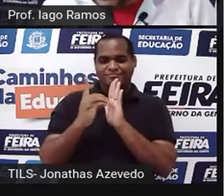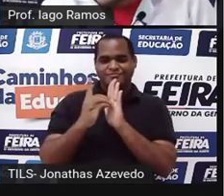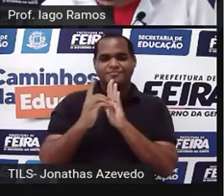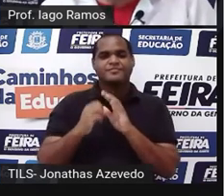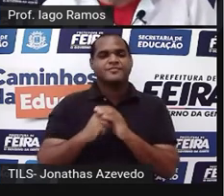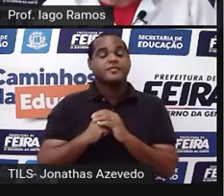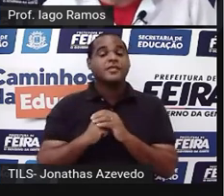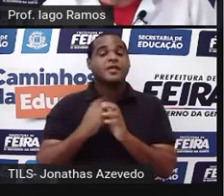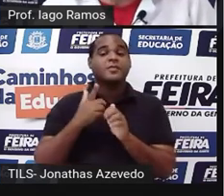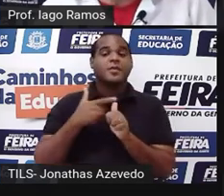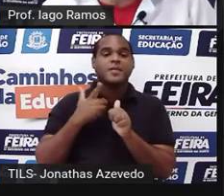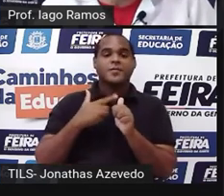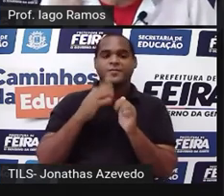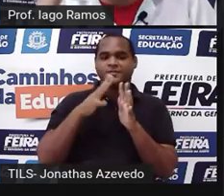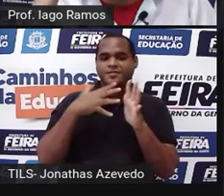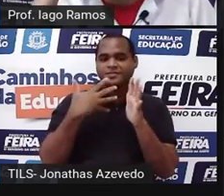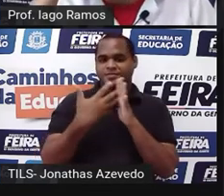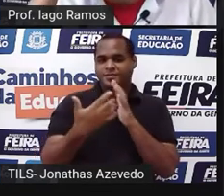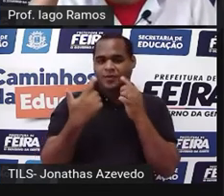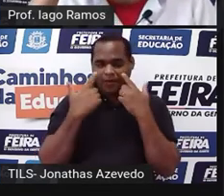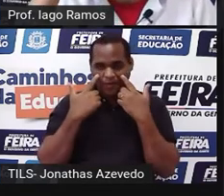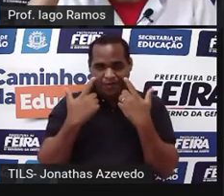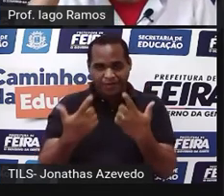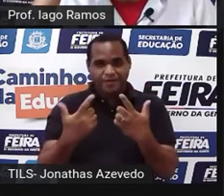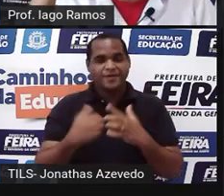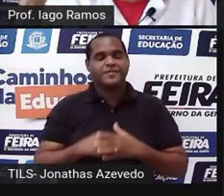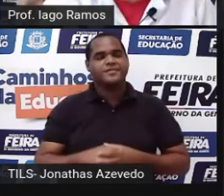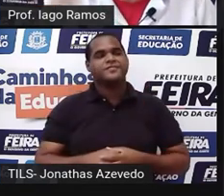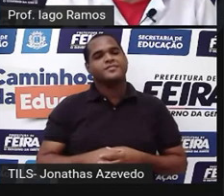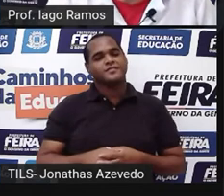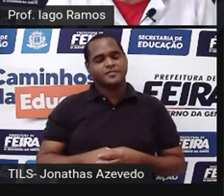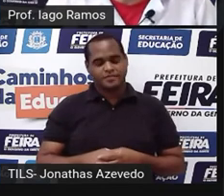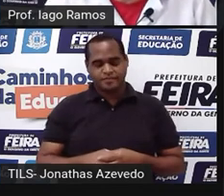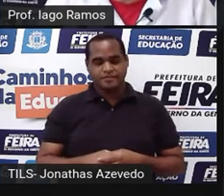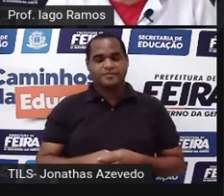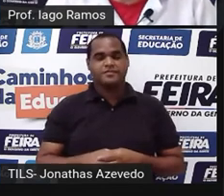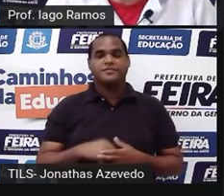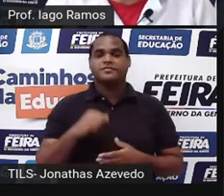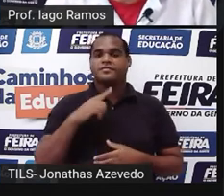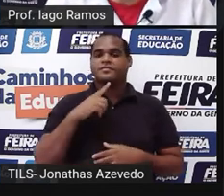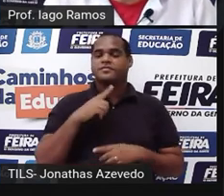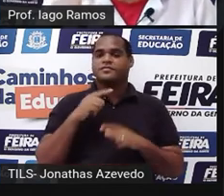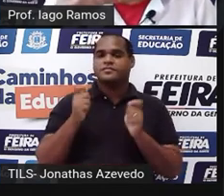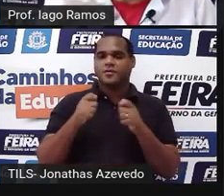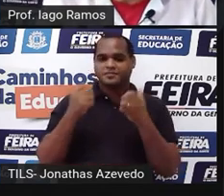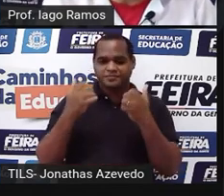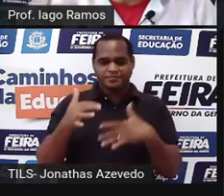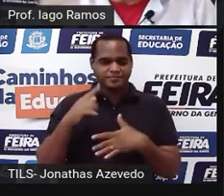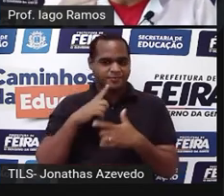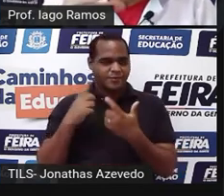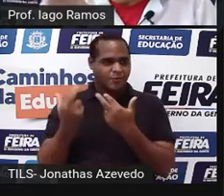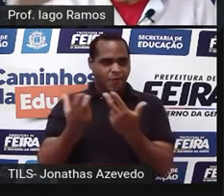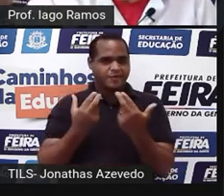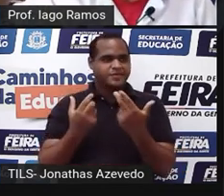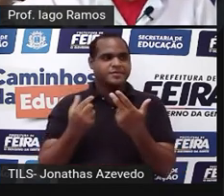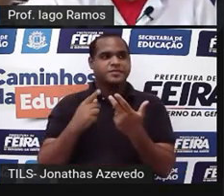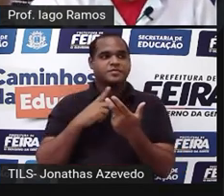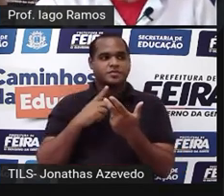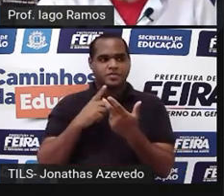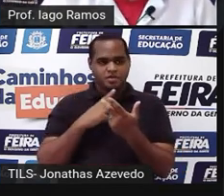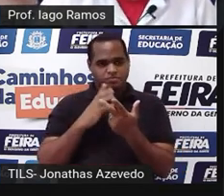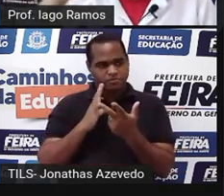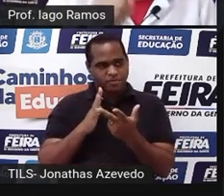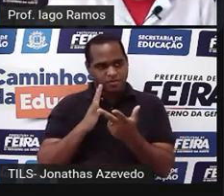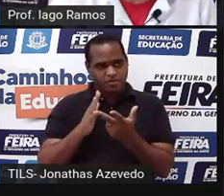na malha quadriculada, olha só o que é que a gente vai fazer. A gente vai construir retângulos semelhantes. A gente já tem um ali, vai